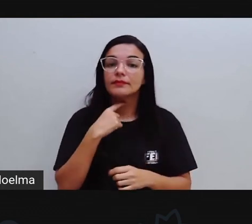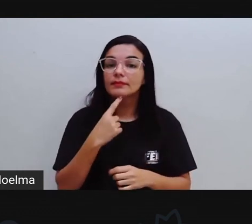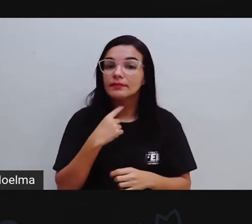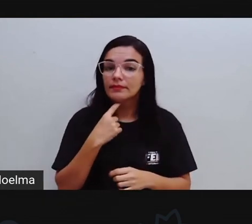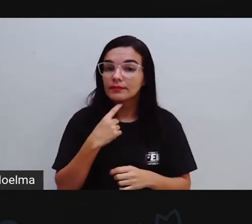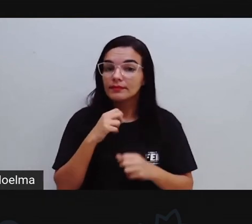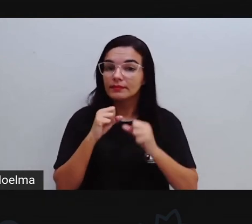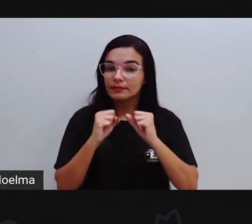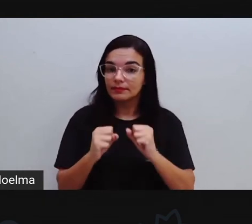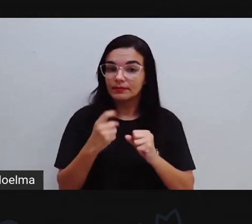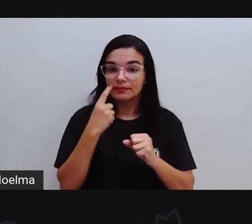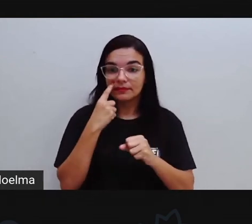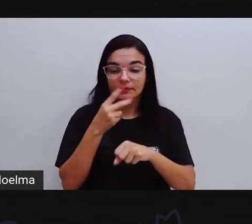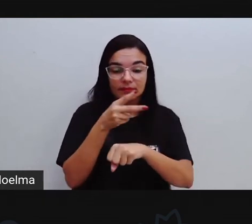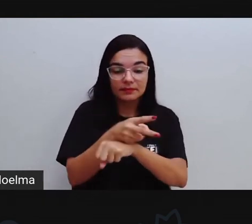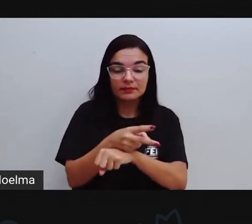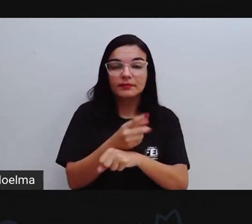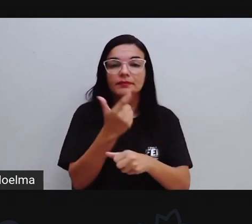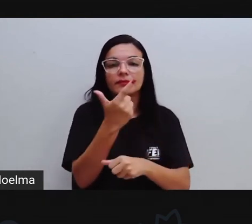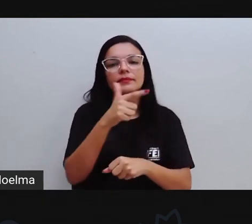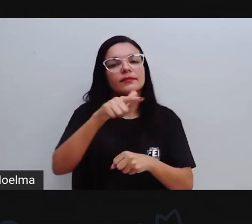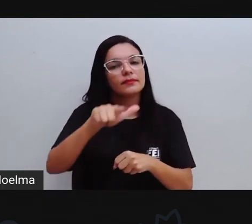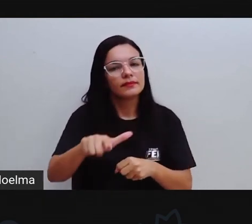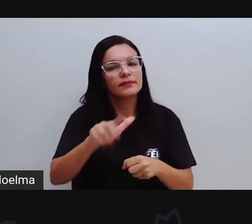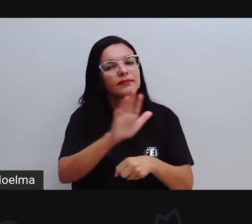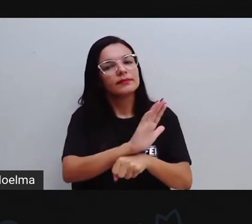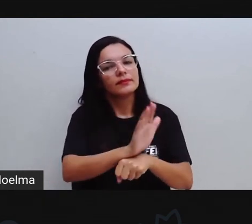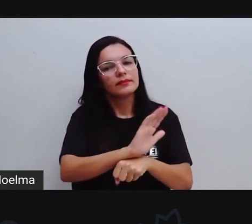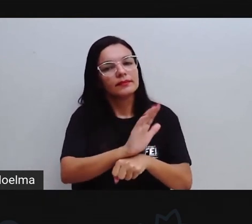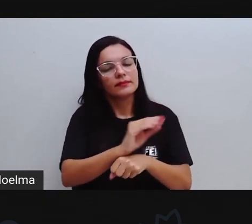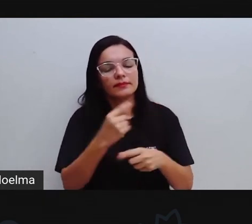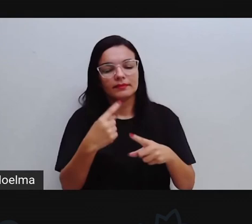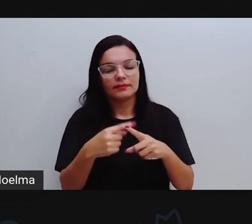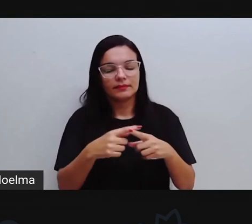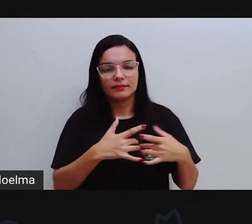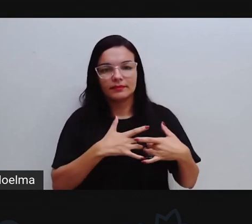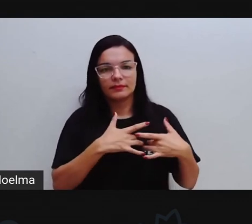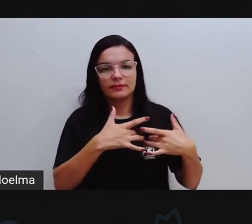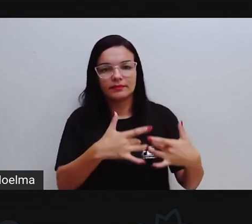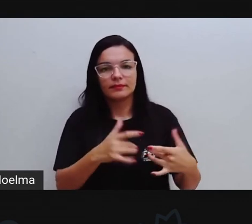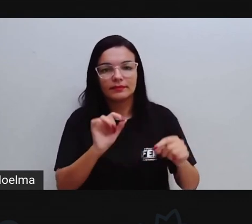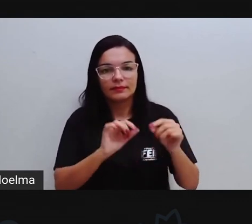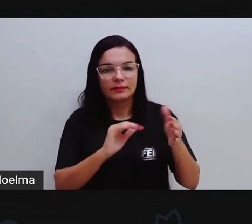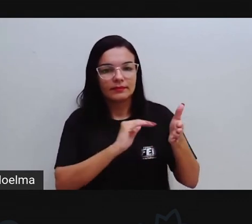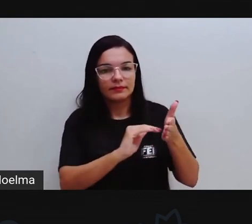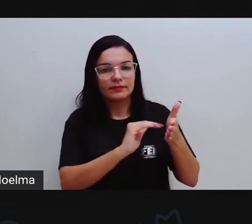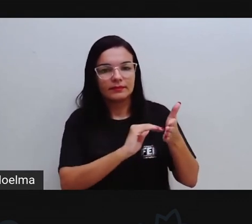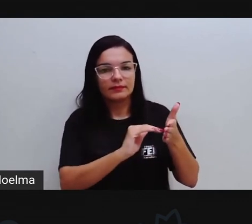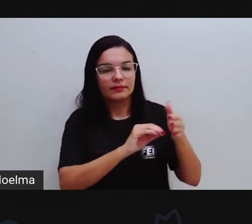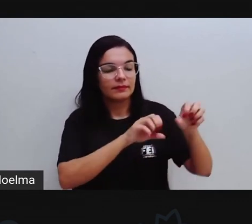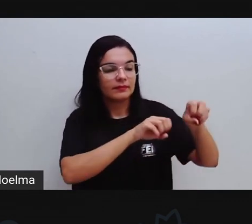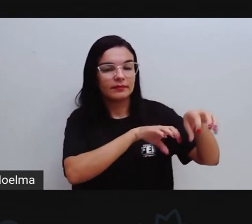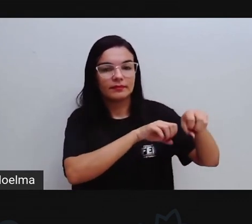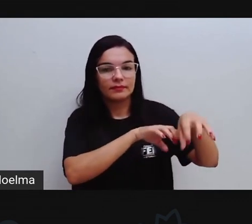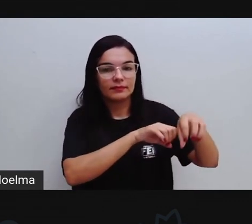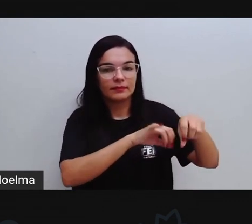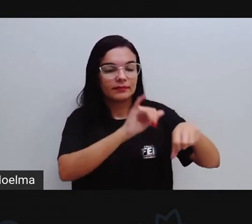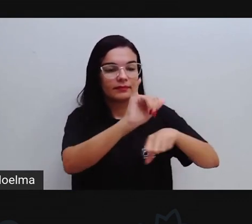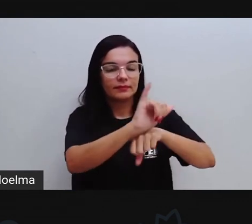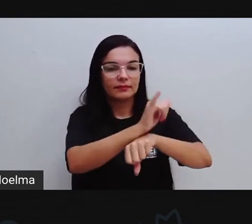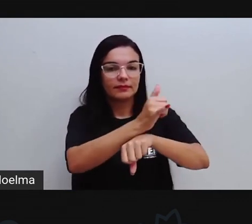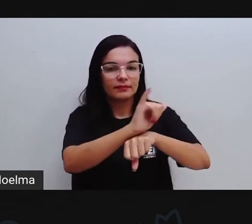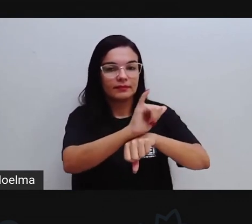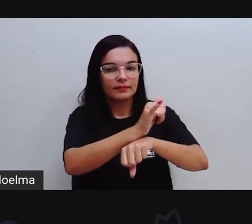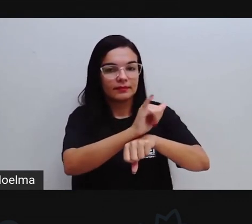vocês podem assistir esse vídeo novamente, ele está disponível lá no nosso canal do YouTube, o canal Seduc de Feira de